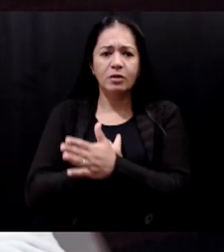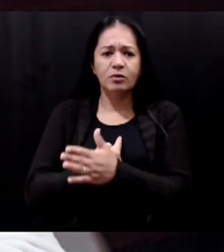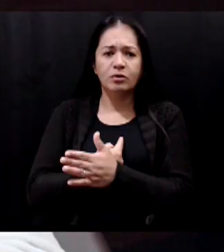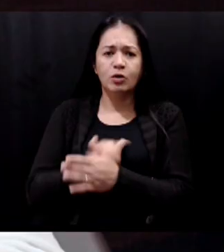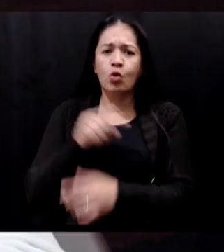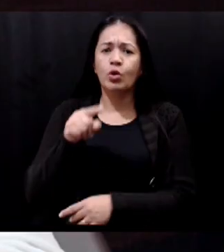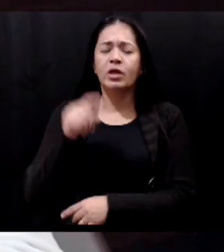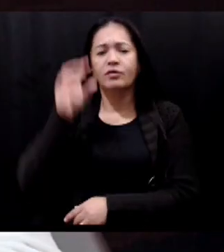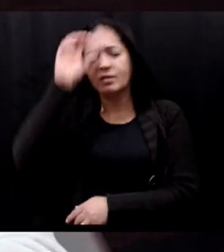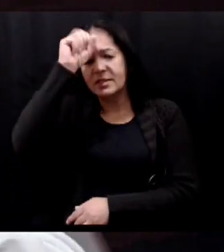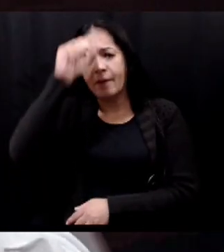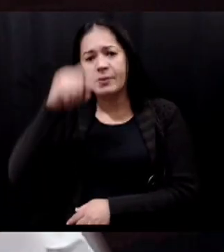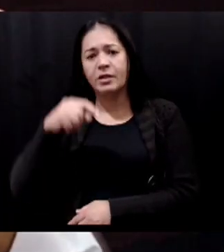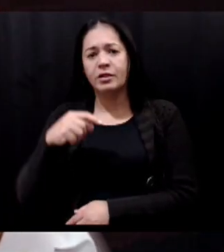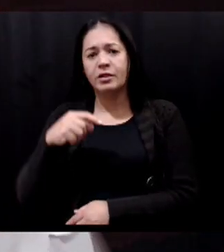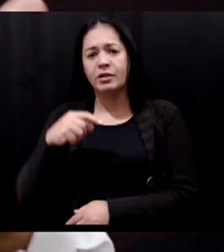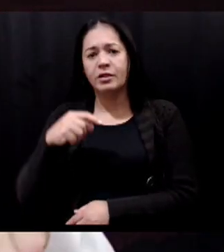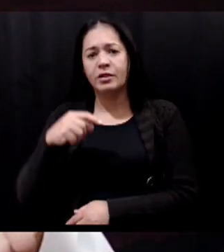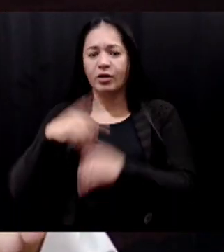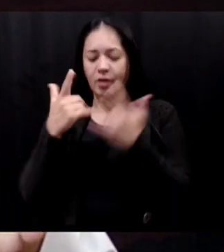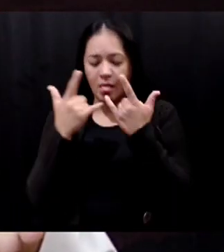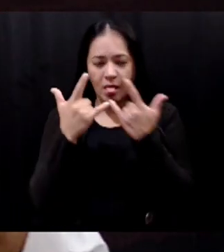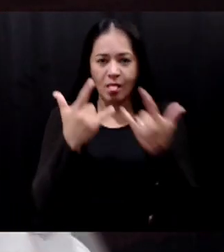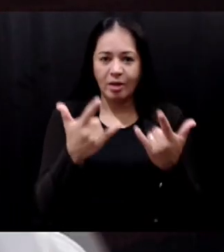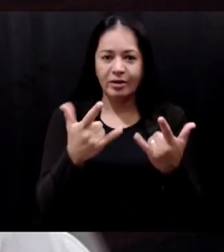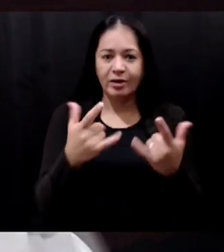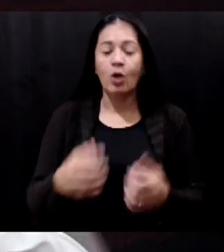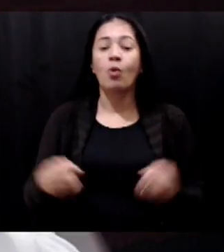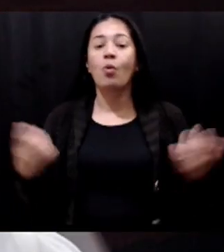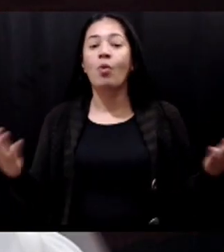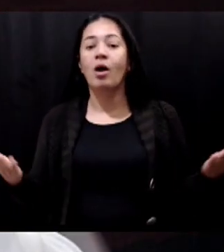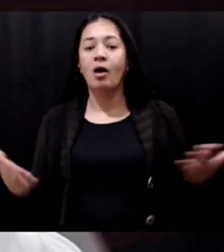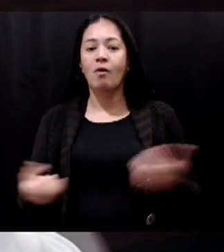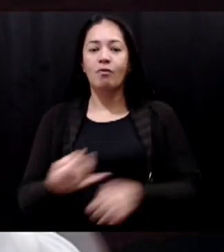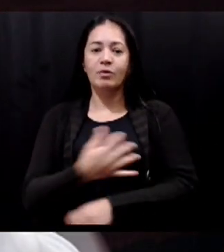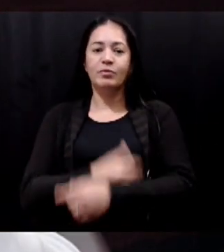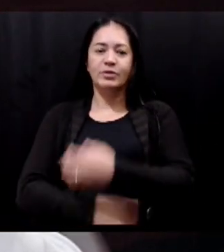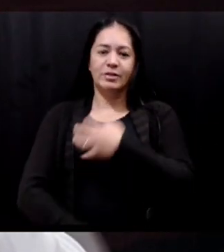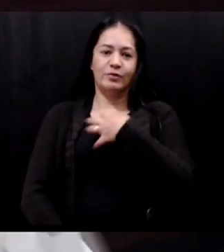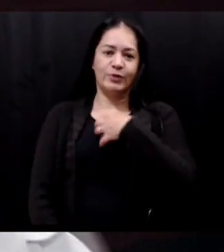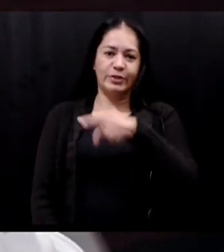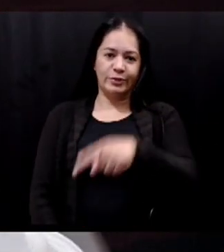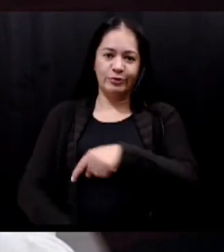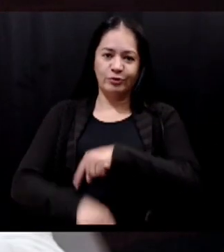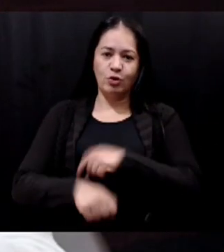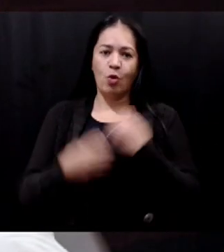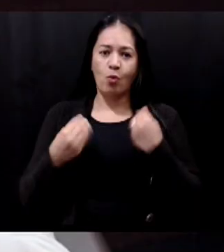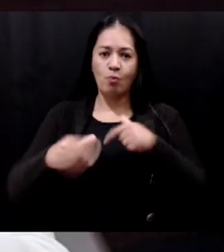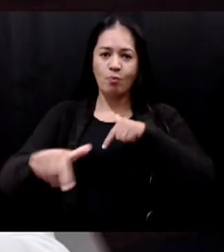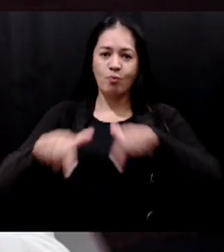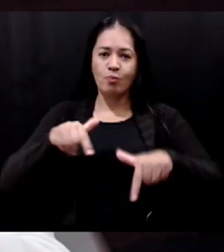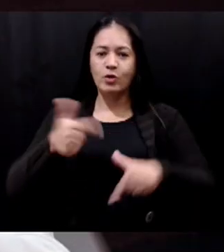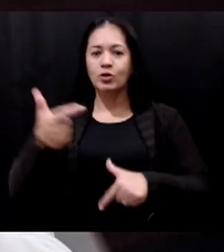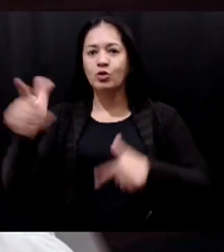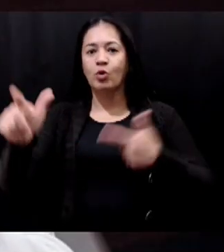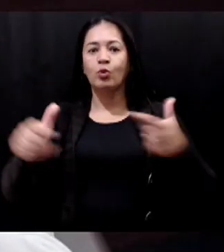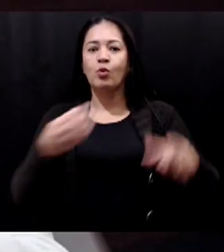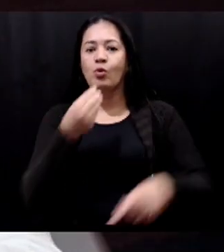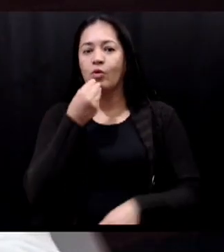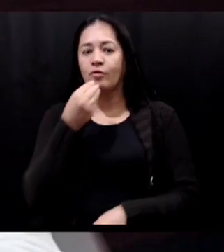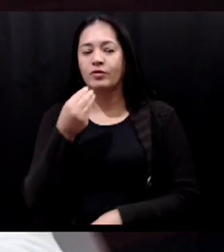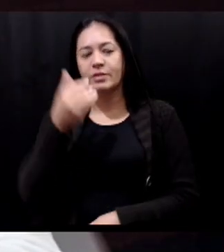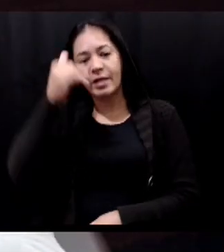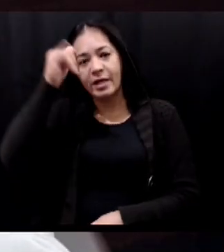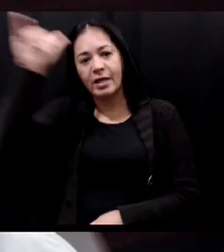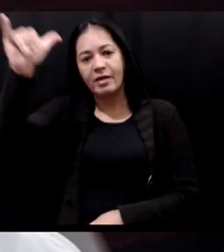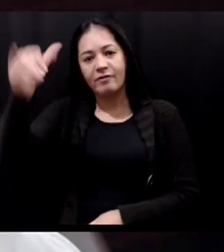né? E qual é a emoção que você sentiu naquele momento, como que você pode trabalhar para que nas outras oportunidades você não tenha novas recaídas,